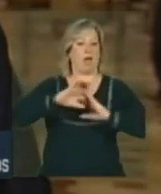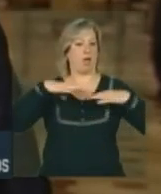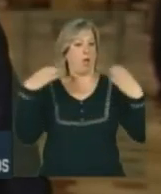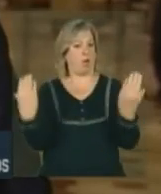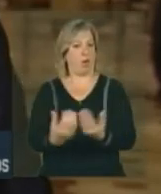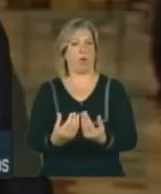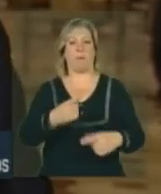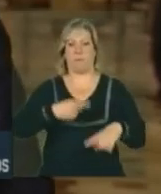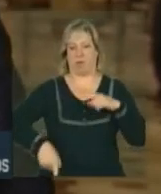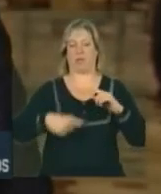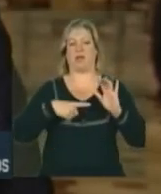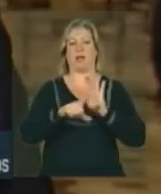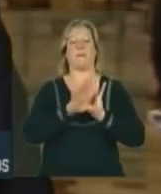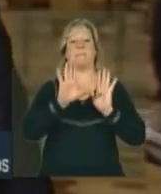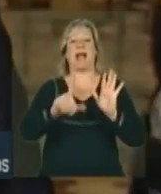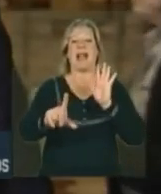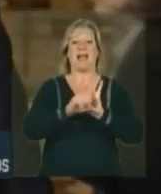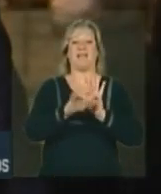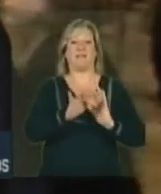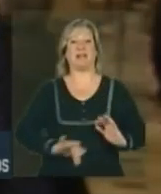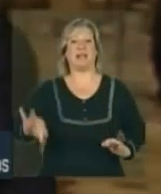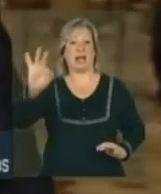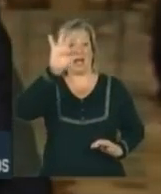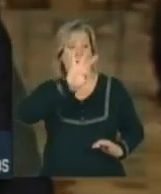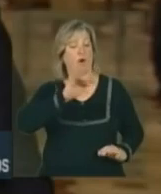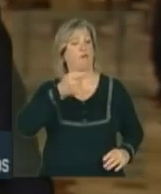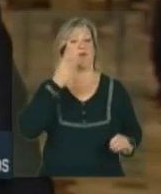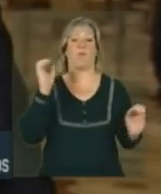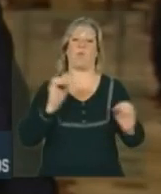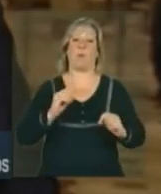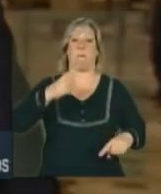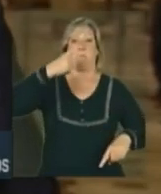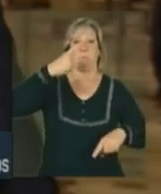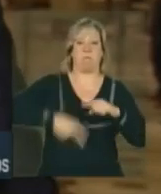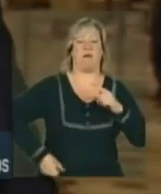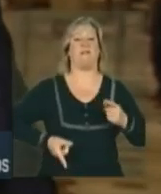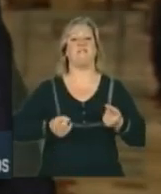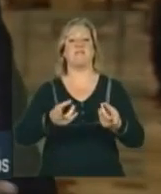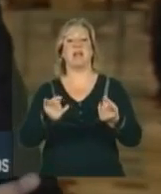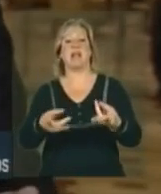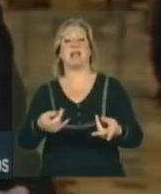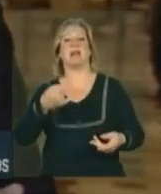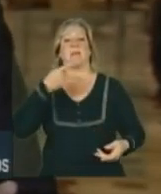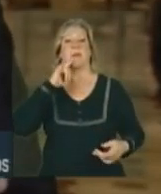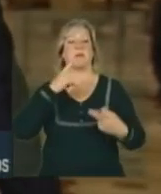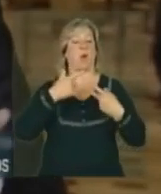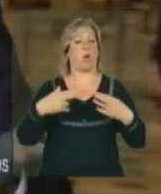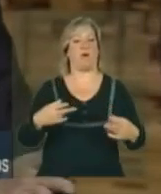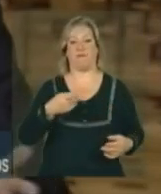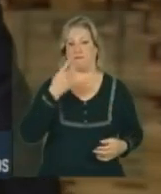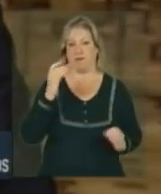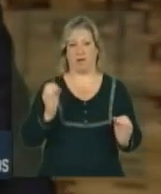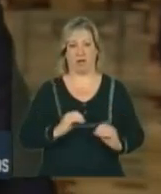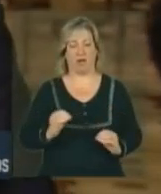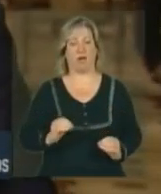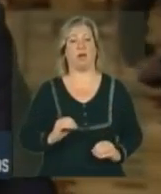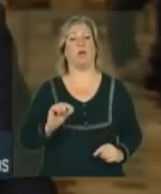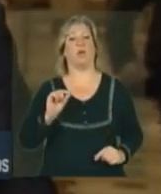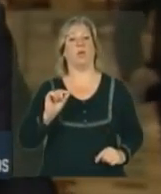Não há, na lei federal, no nosso entender, uma proibição de venda de bebidas, o que permitiria que isso